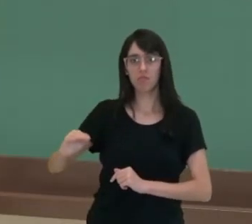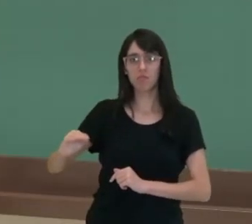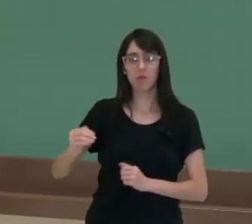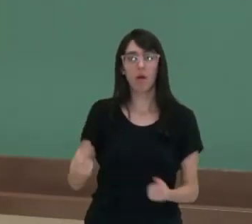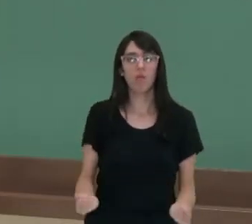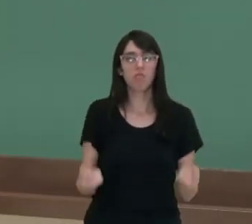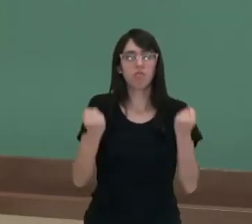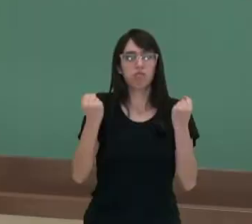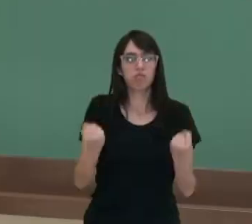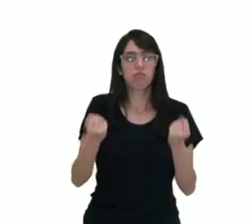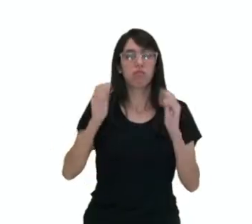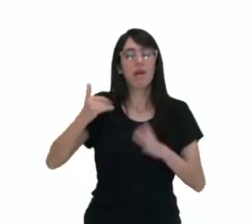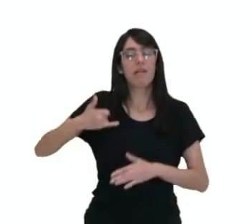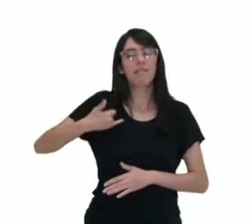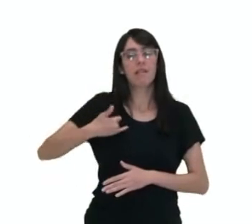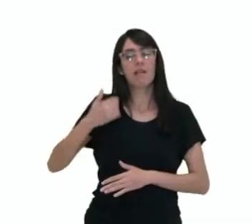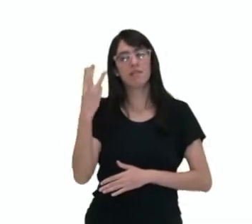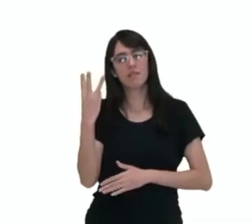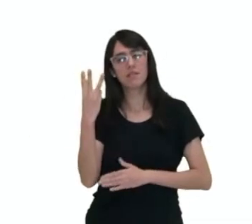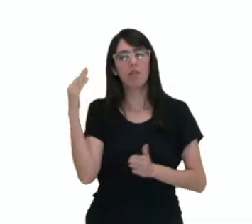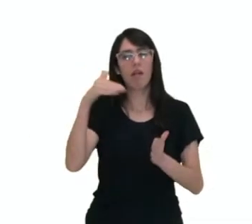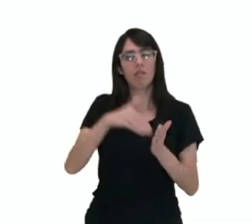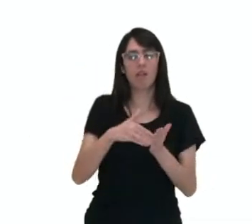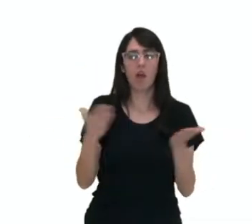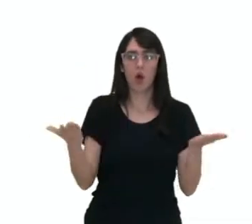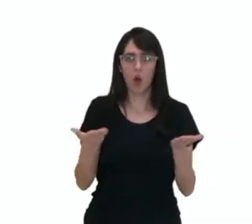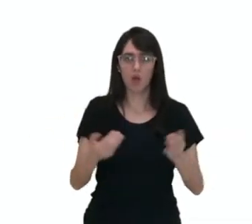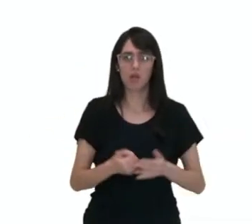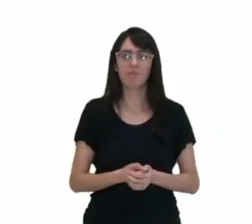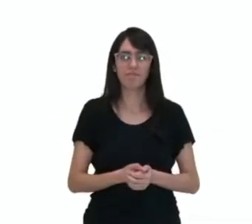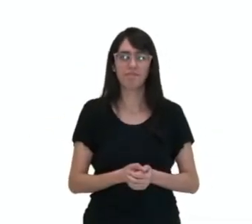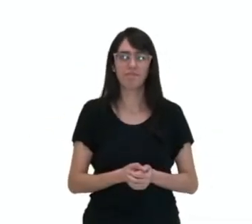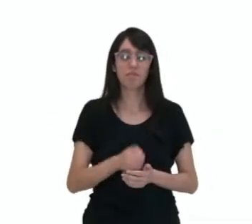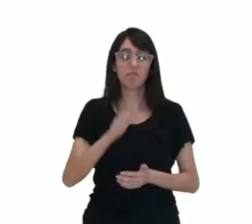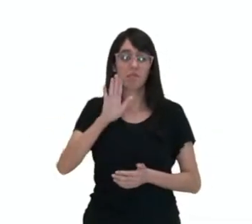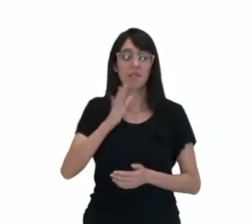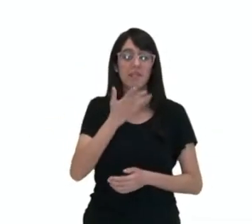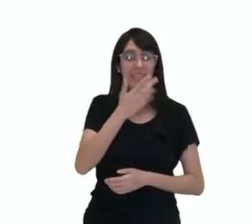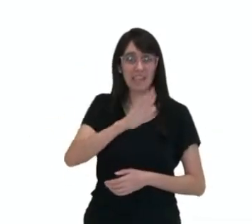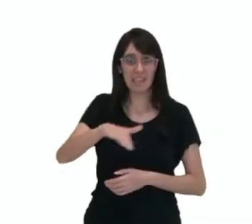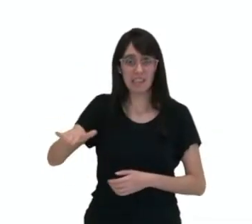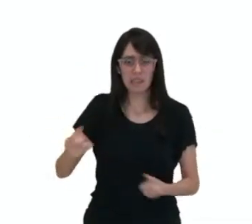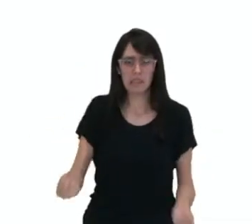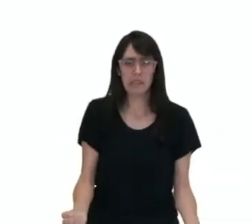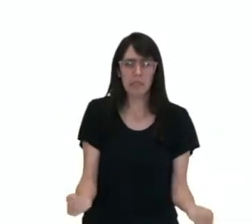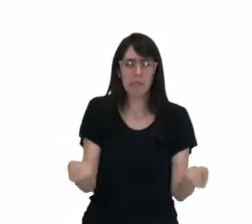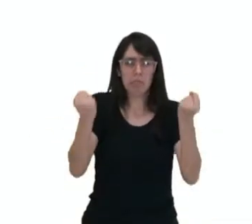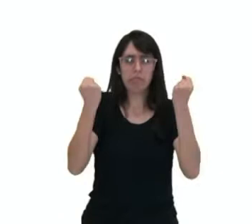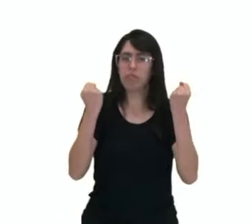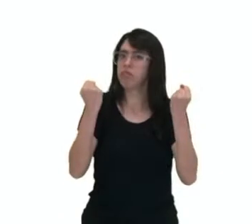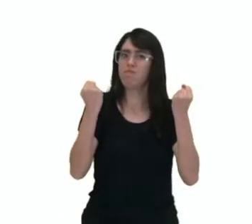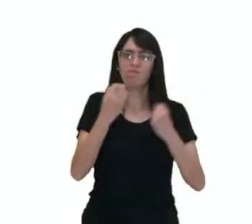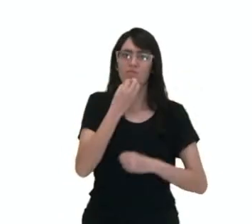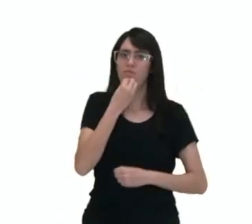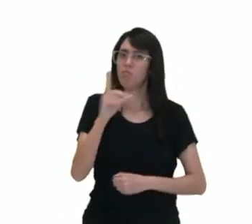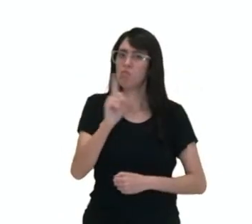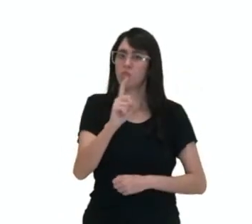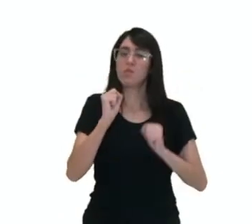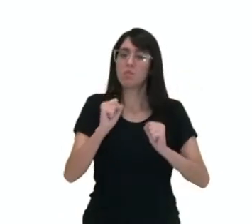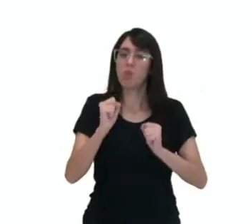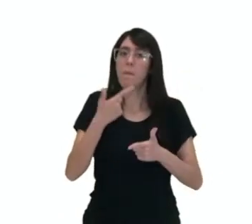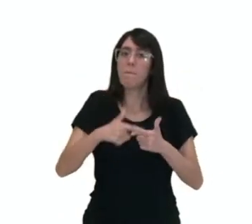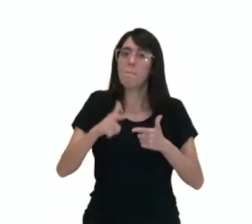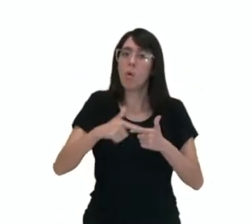anos. O esforço físico elevado não é uma prática recomendada para criança e pode causar doenças na região do crescimento. Nós